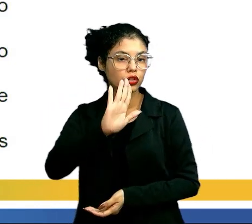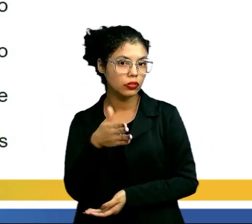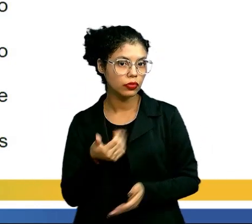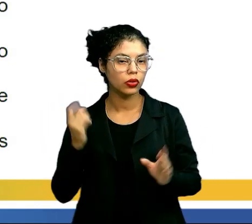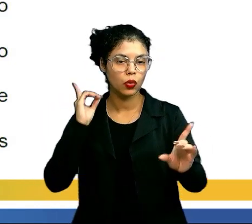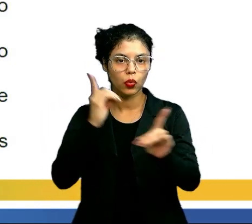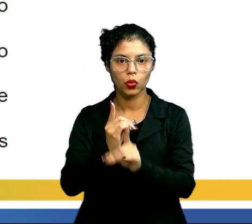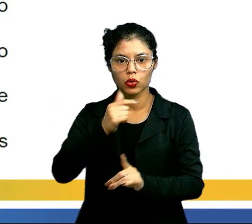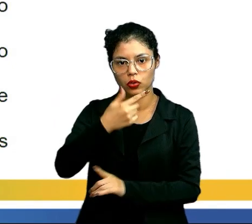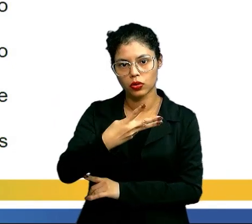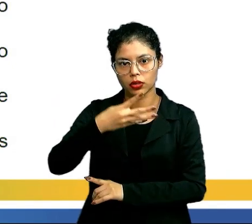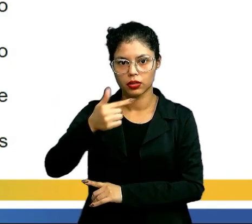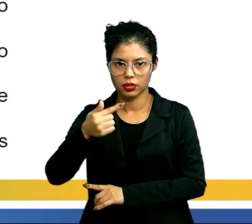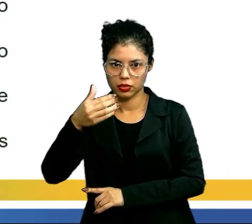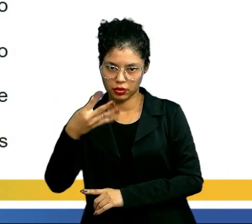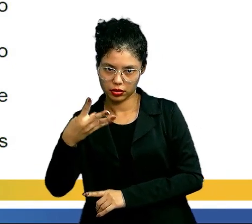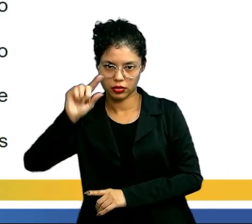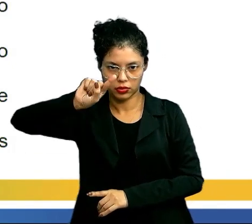foram identificados cerca de